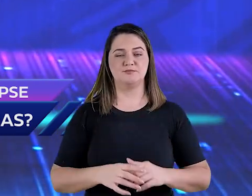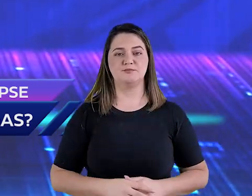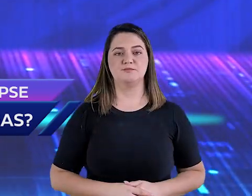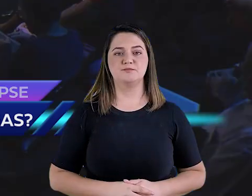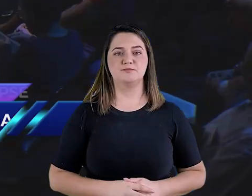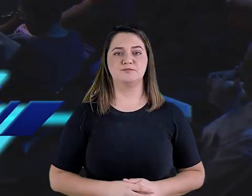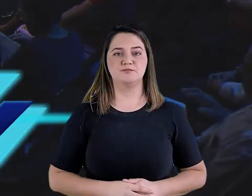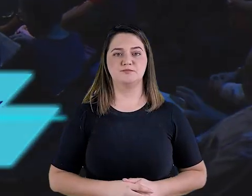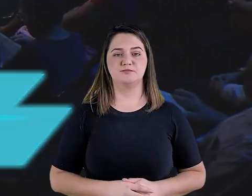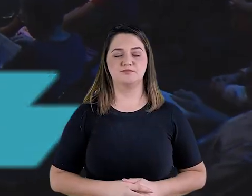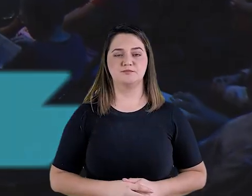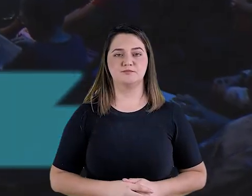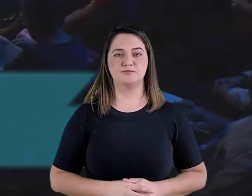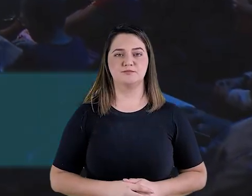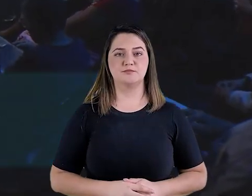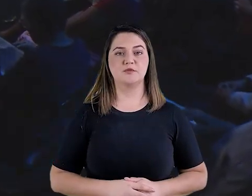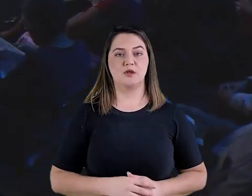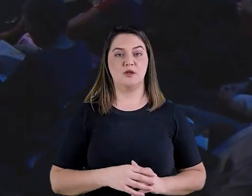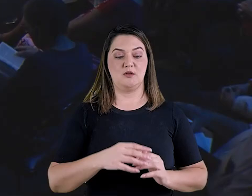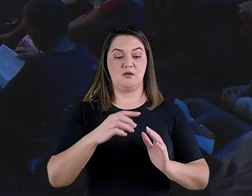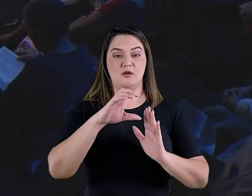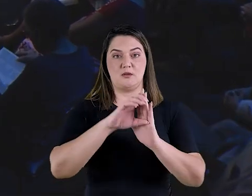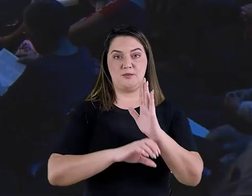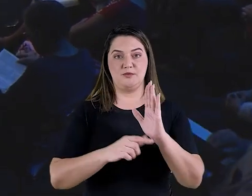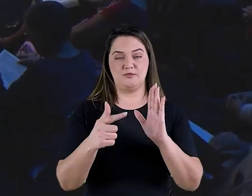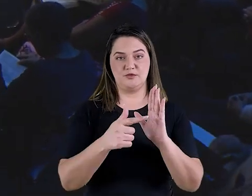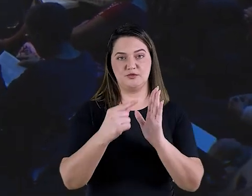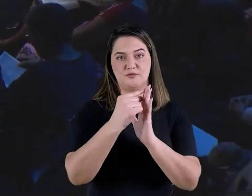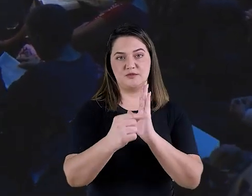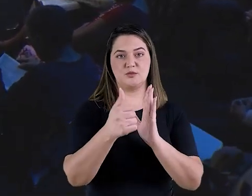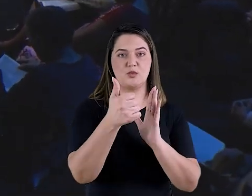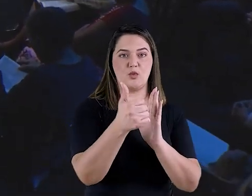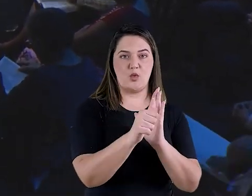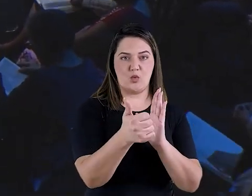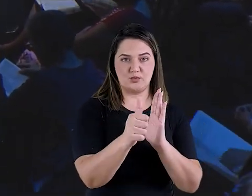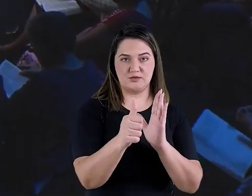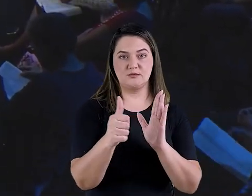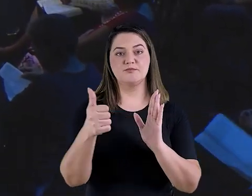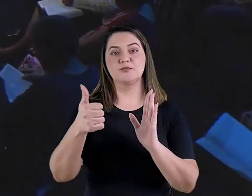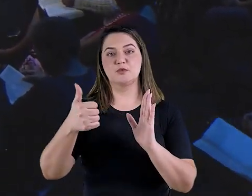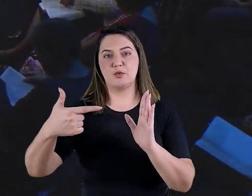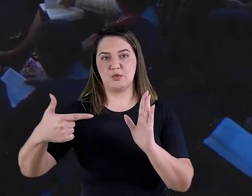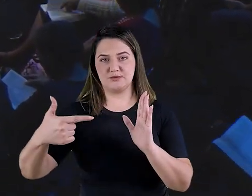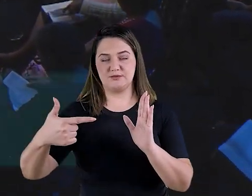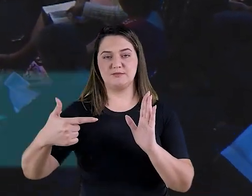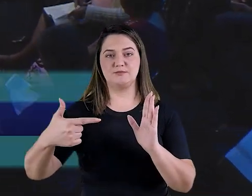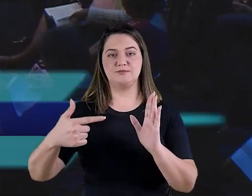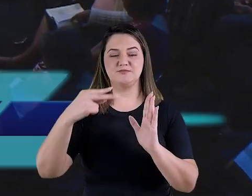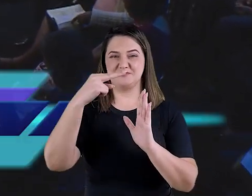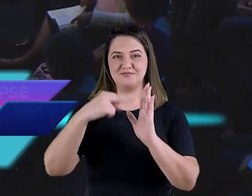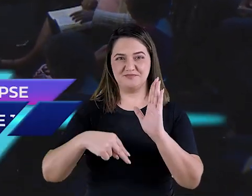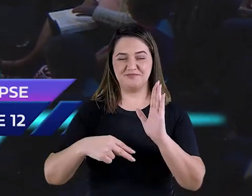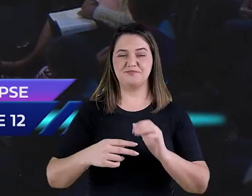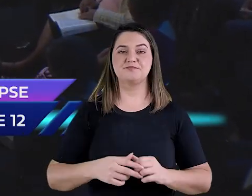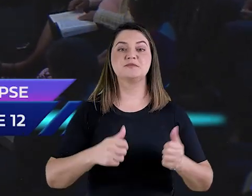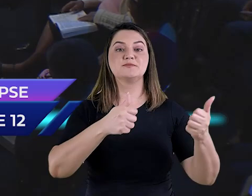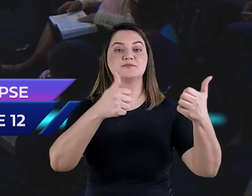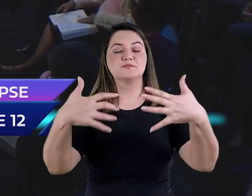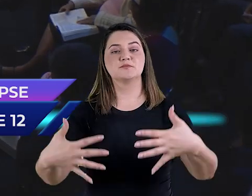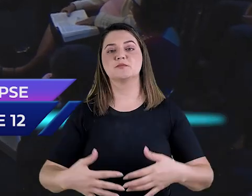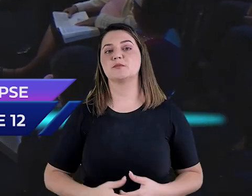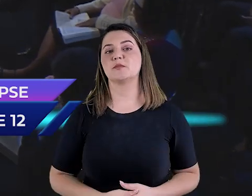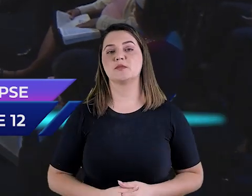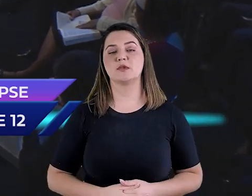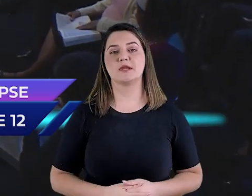22, ler os versículos 11 e 12. Apocalipse 22, versos 11 e 12.